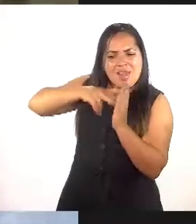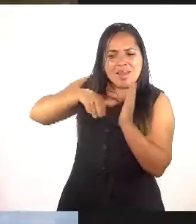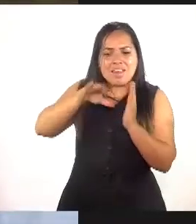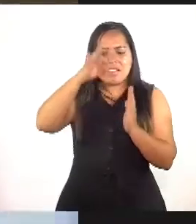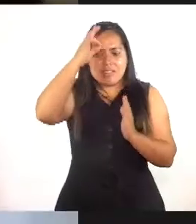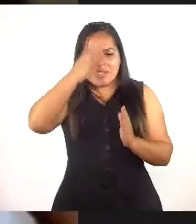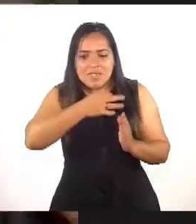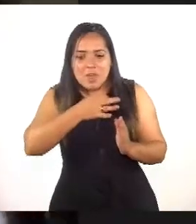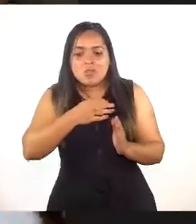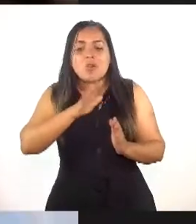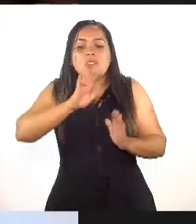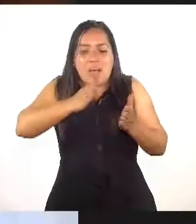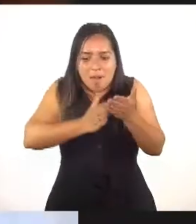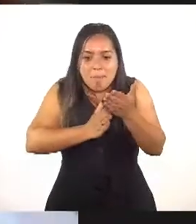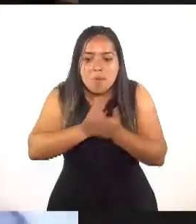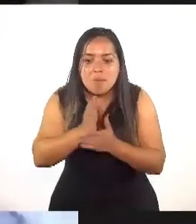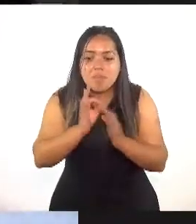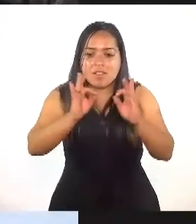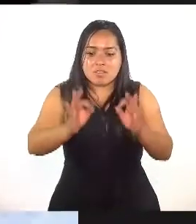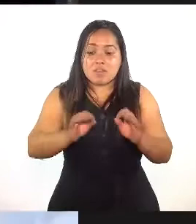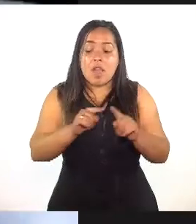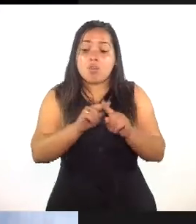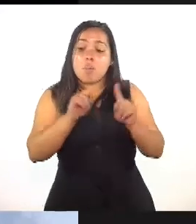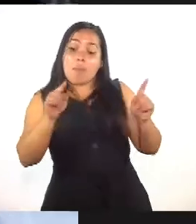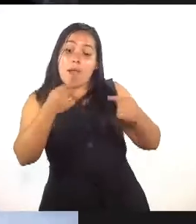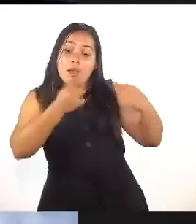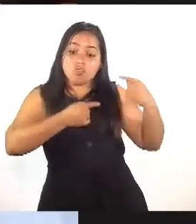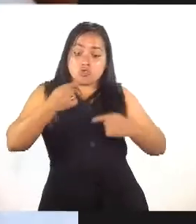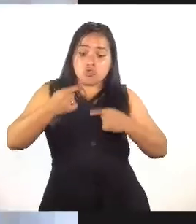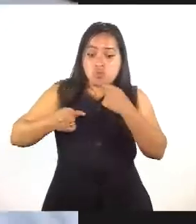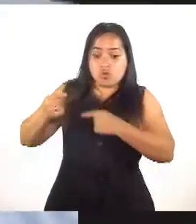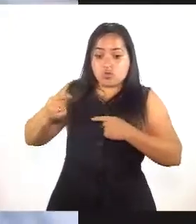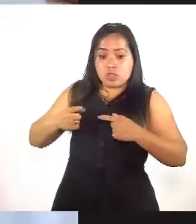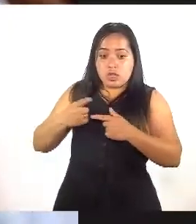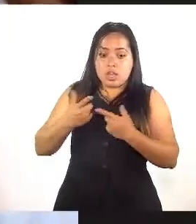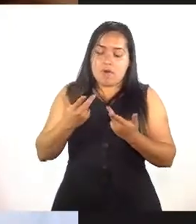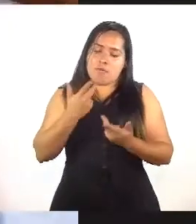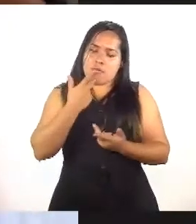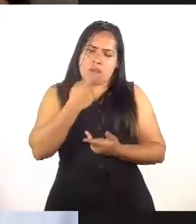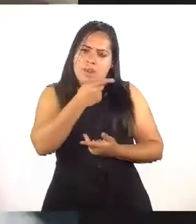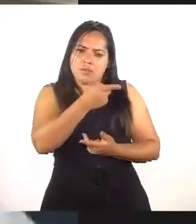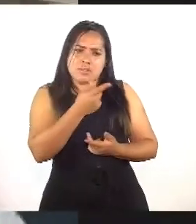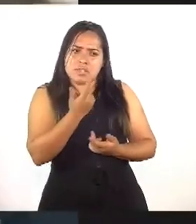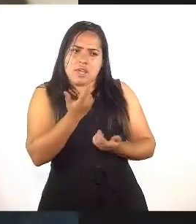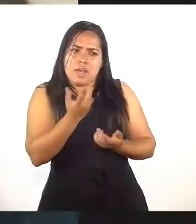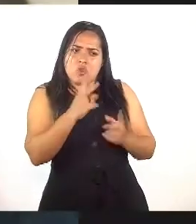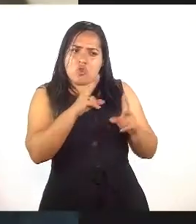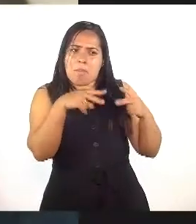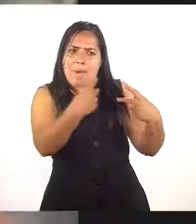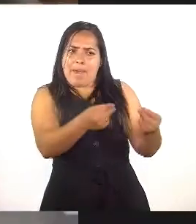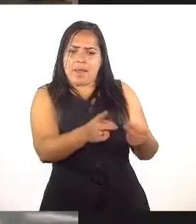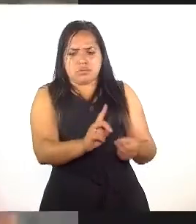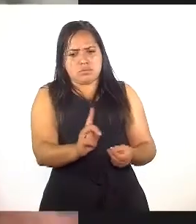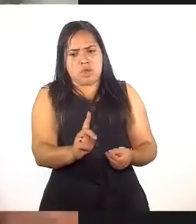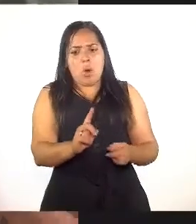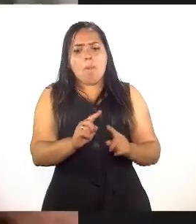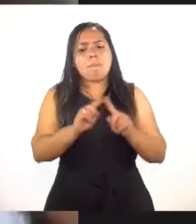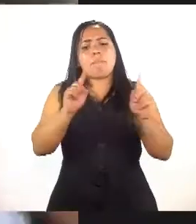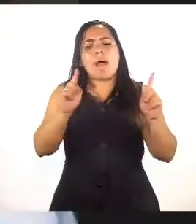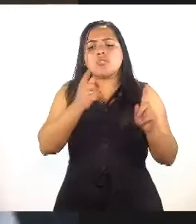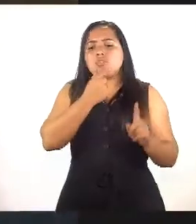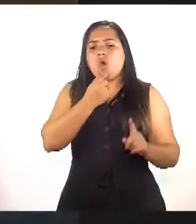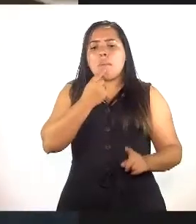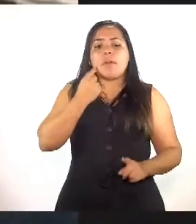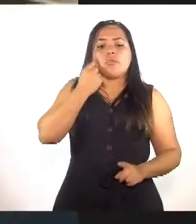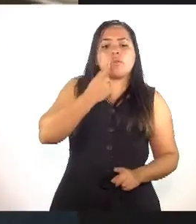aprovado. Mas eu não vou nem discutir o mérito da tua capacidade, mas, doutor Rafael, a